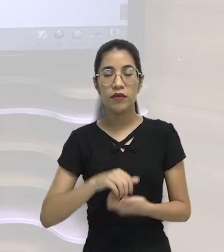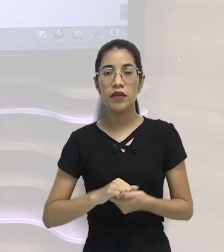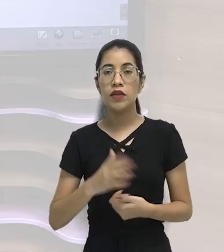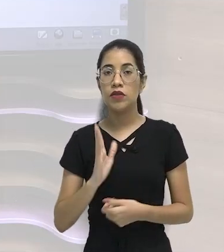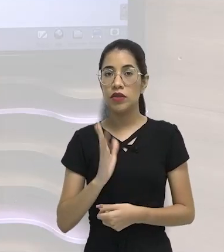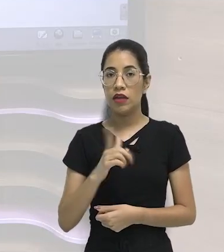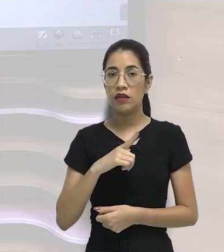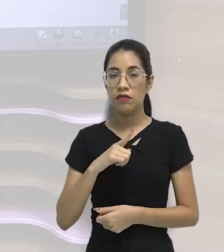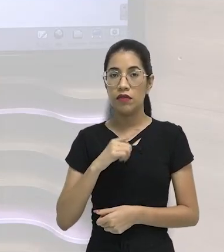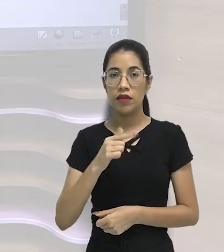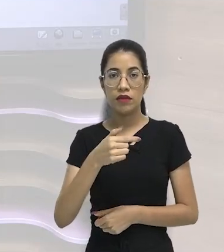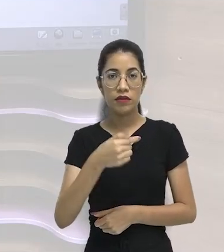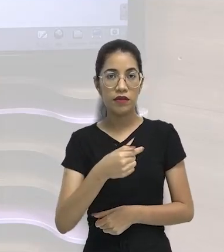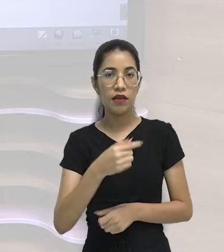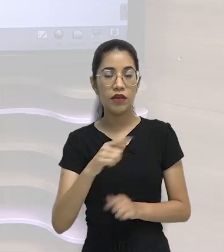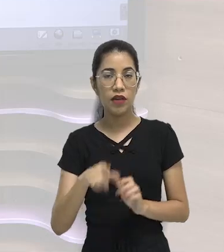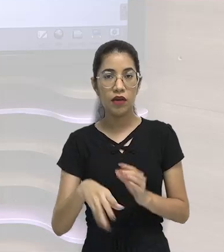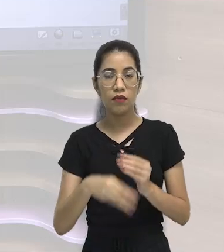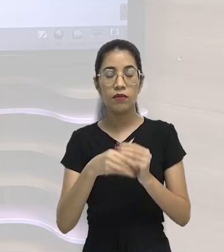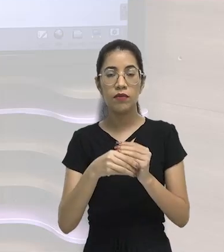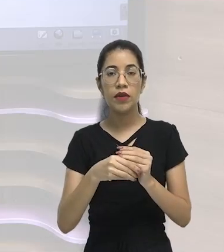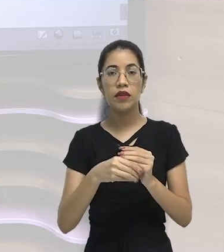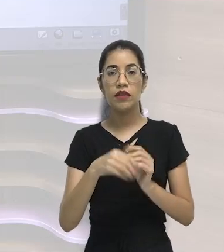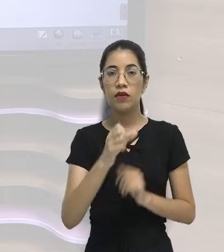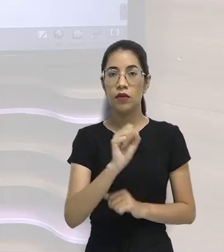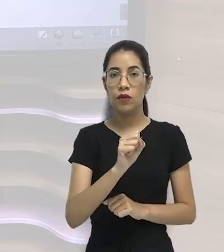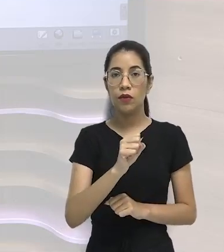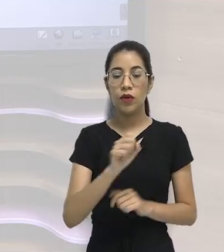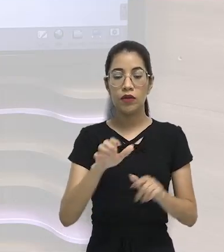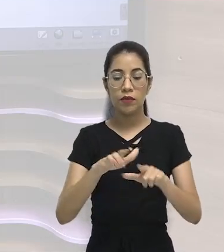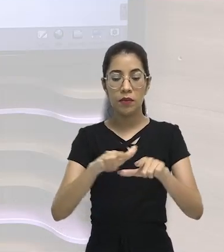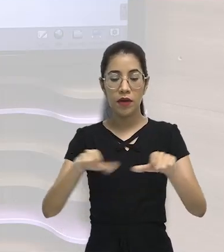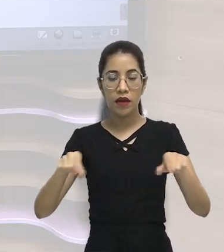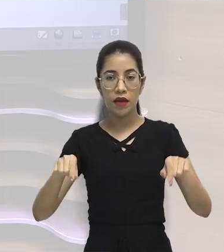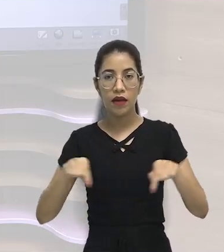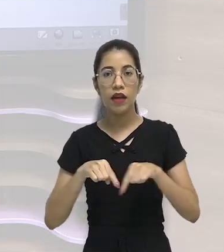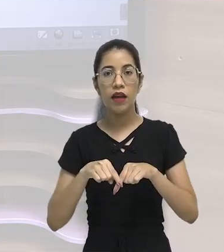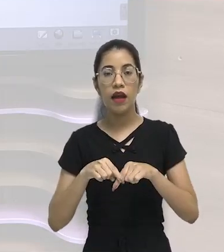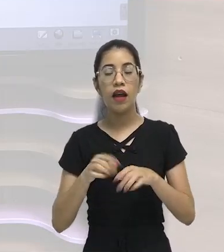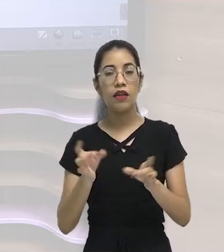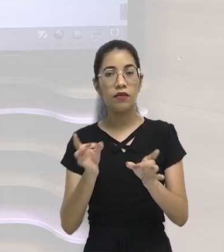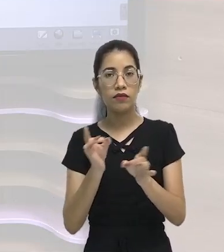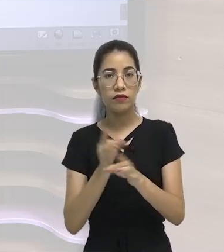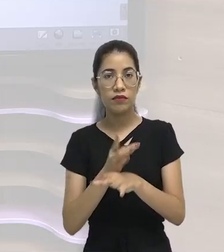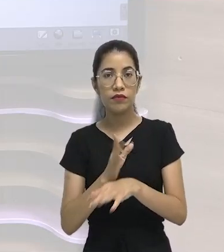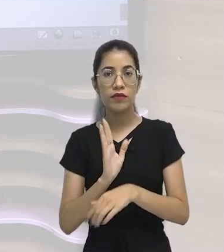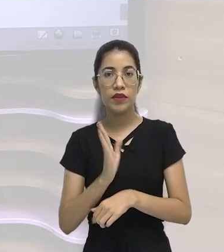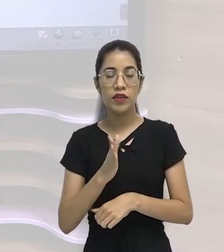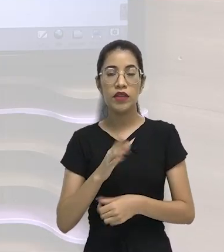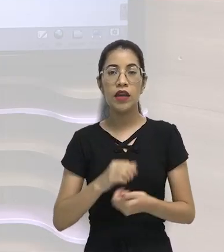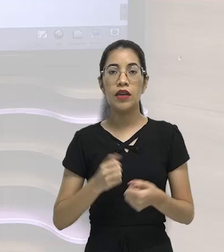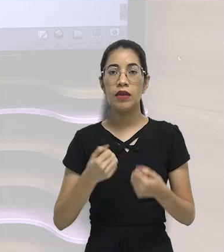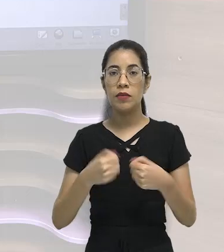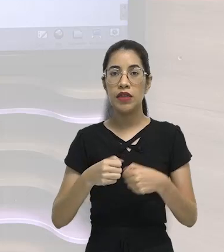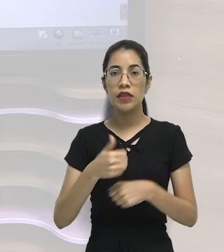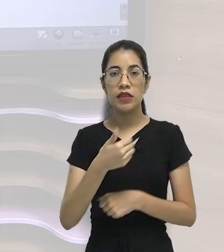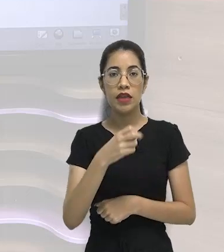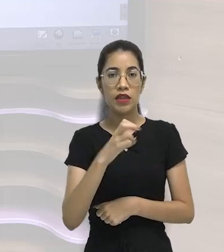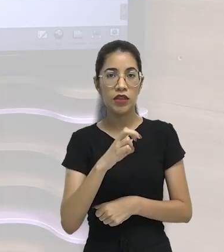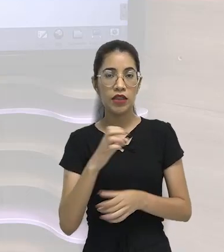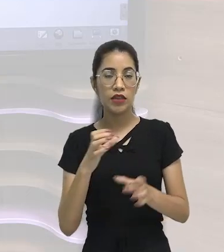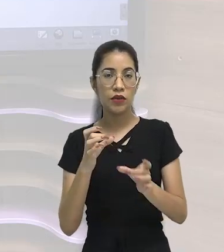tenho 7, colocando mais 8 nessa parte branca que está faltando, inteira as 15 que são necessárias